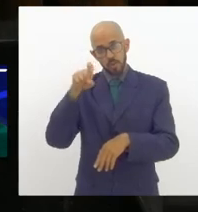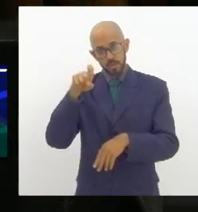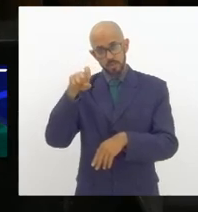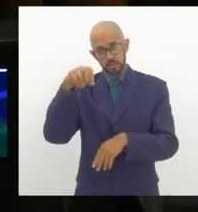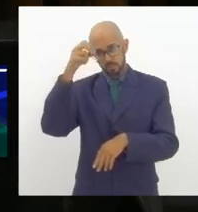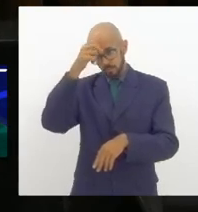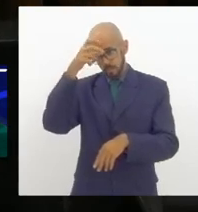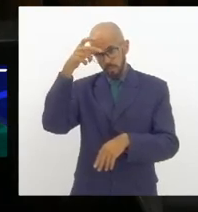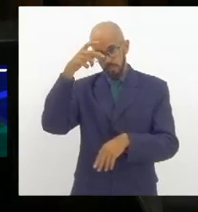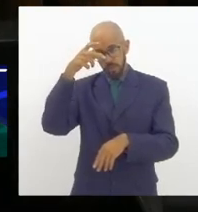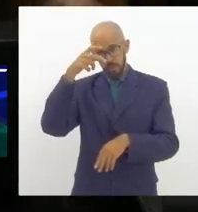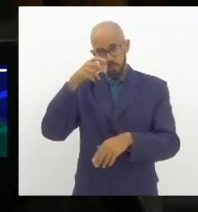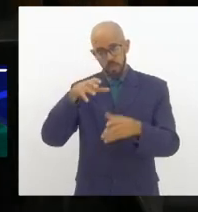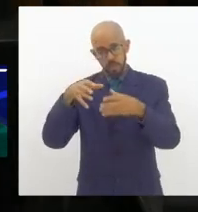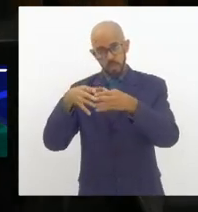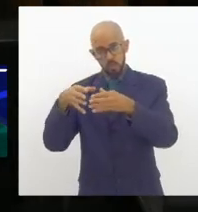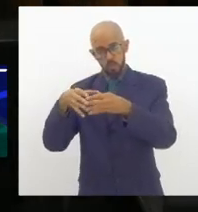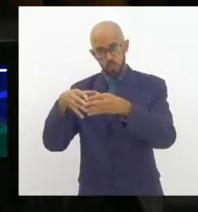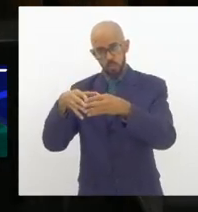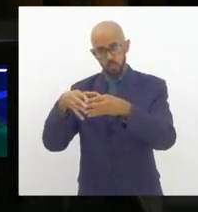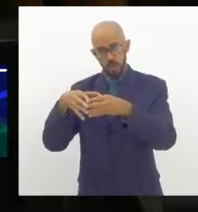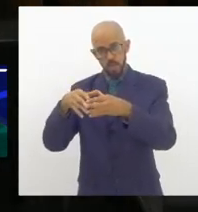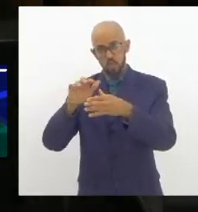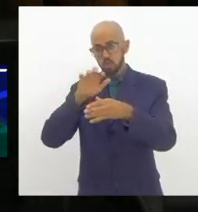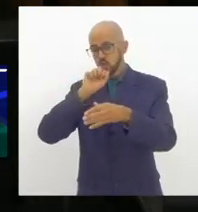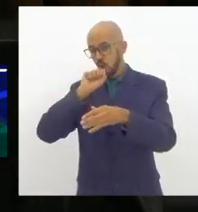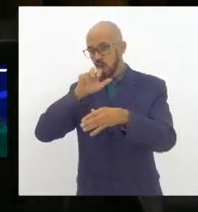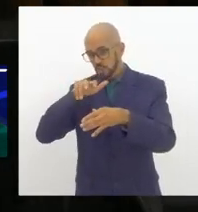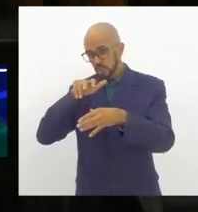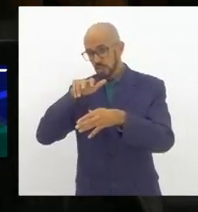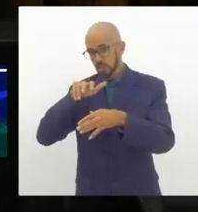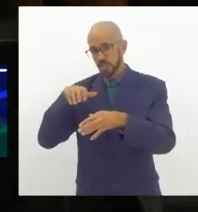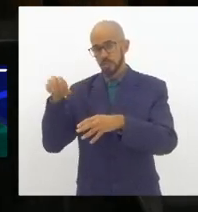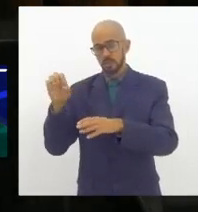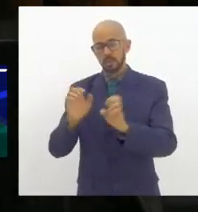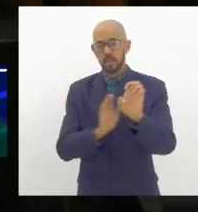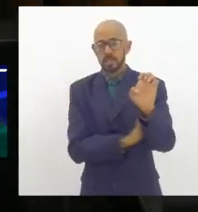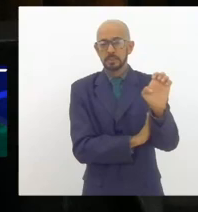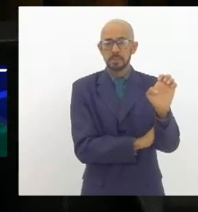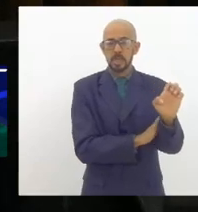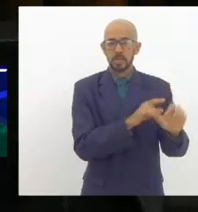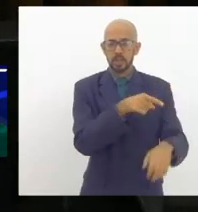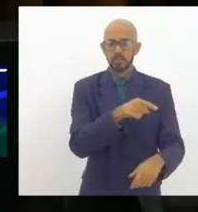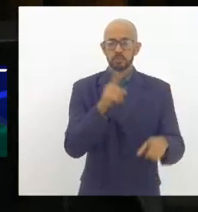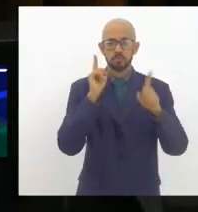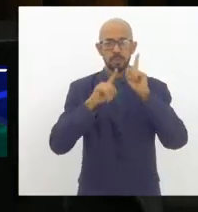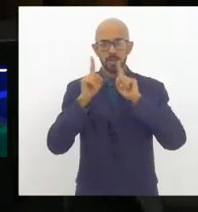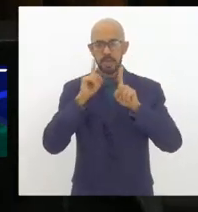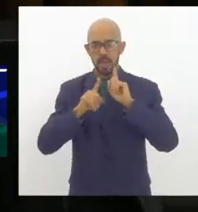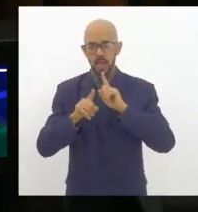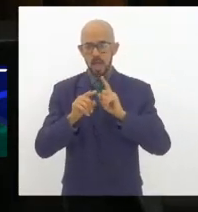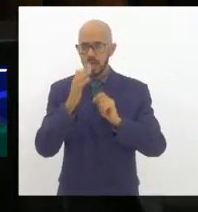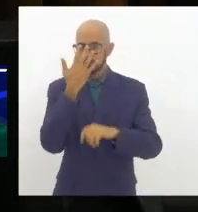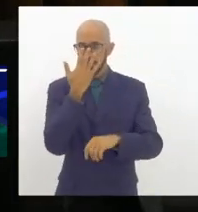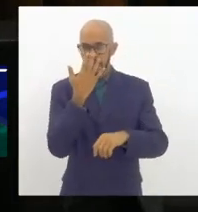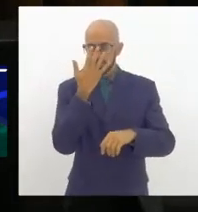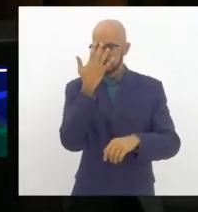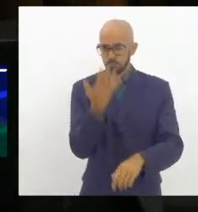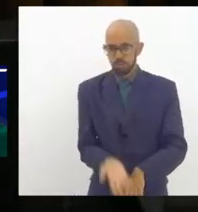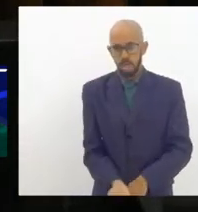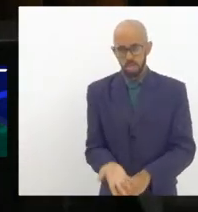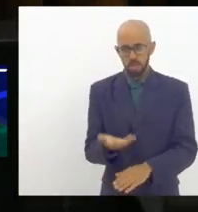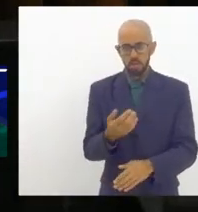Daquela turma nojenta da esquerda do município de Maricá as máscaras estão caindo